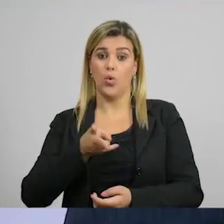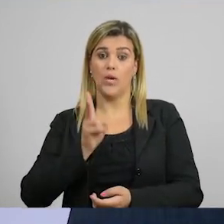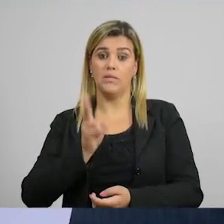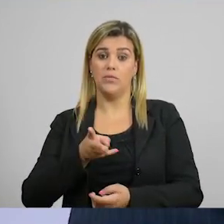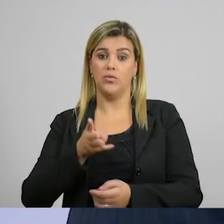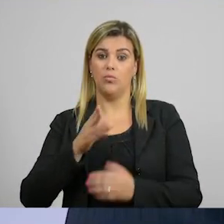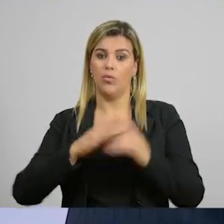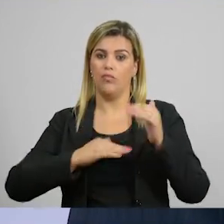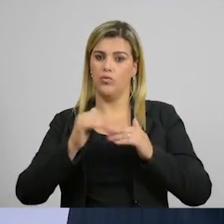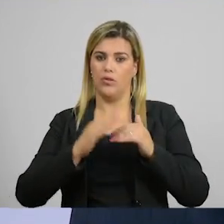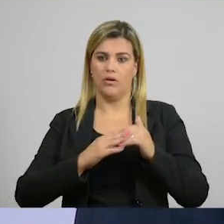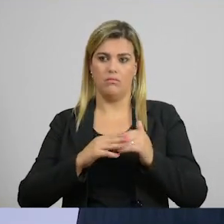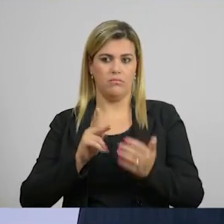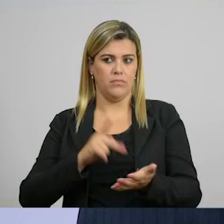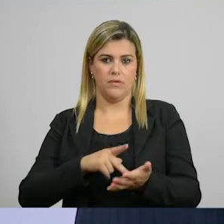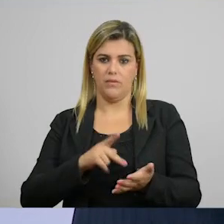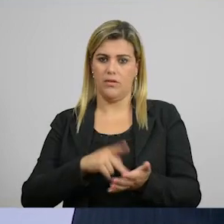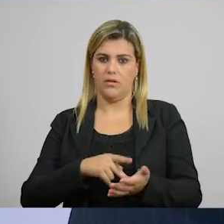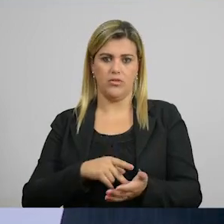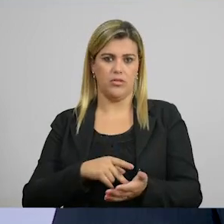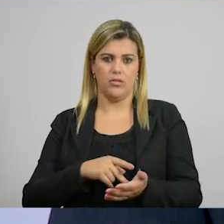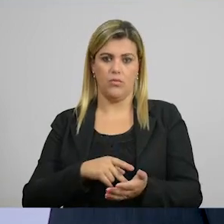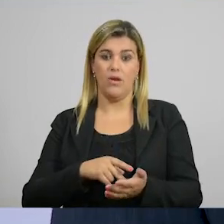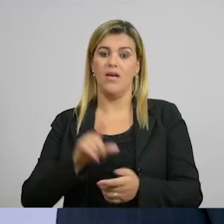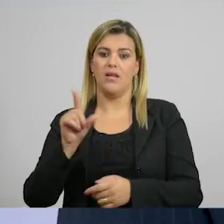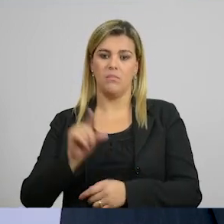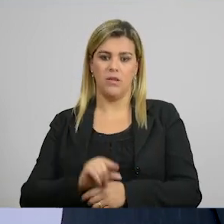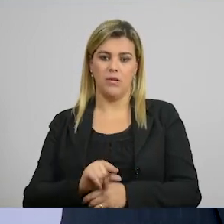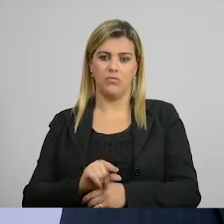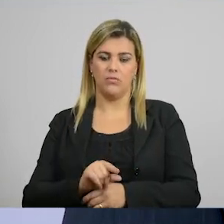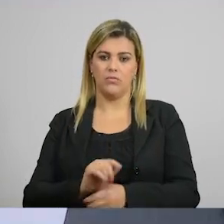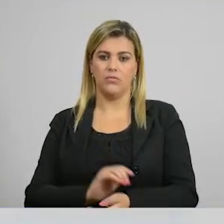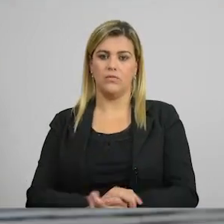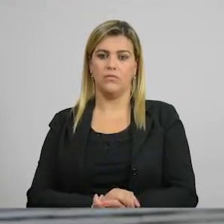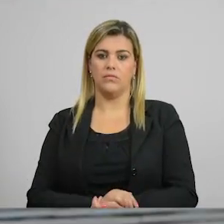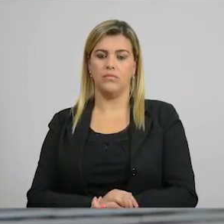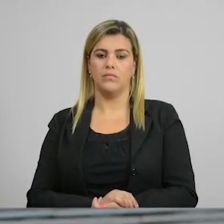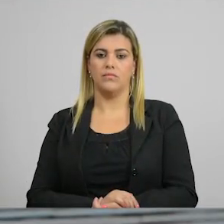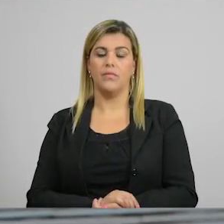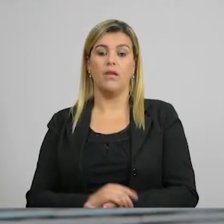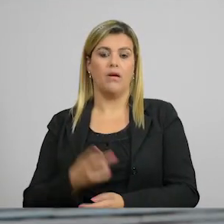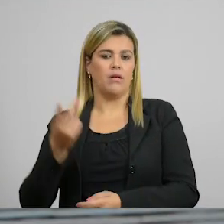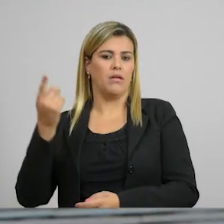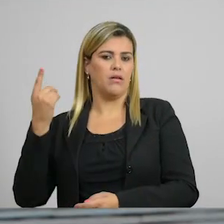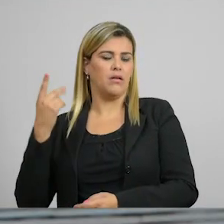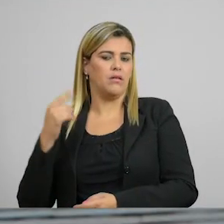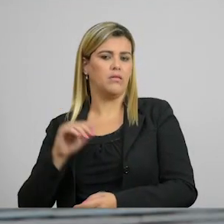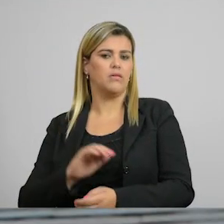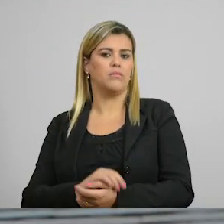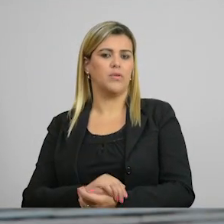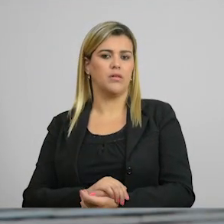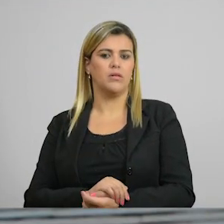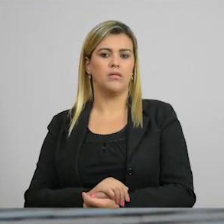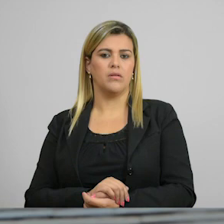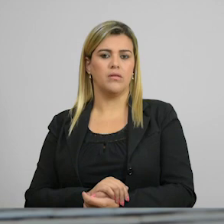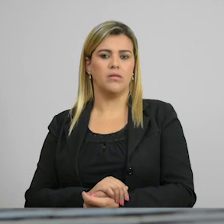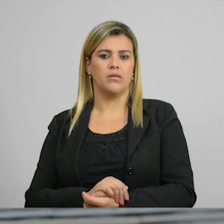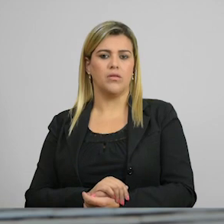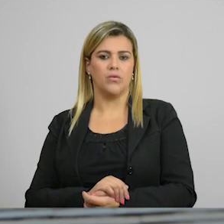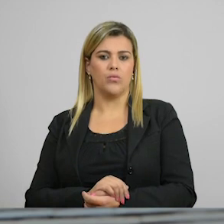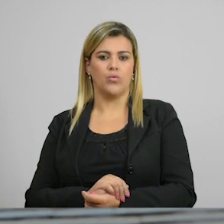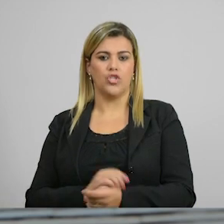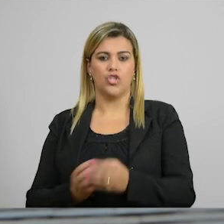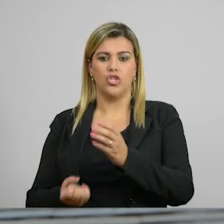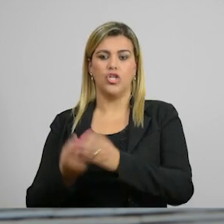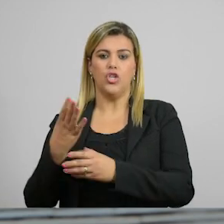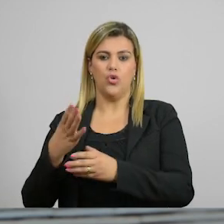2.000 profissionais. E não éramos, eram muito menos. Naquela época, nós contávamos com,